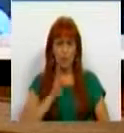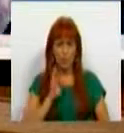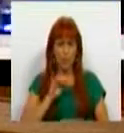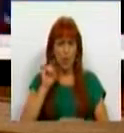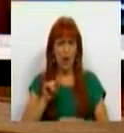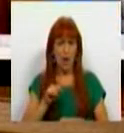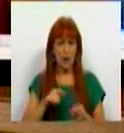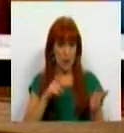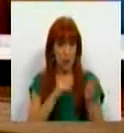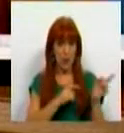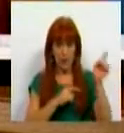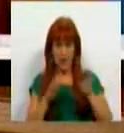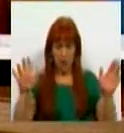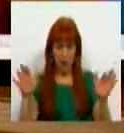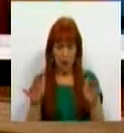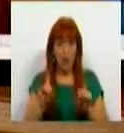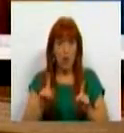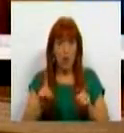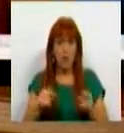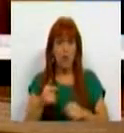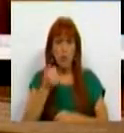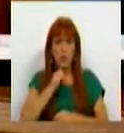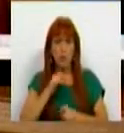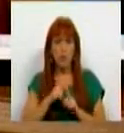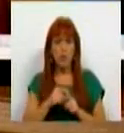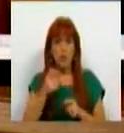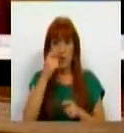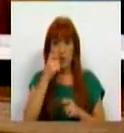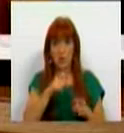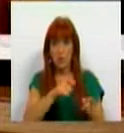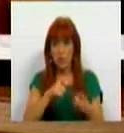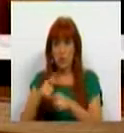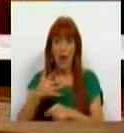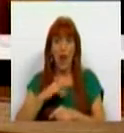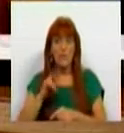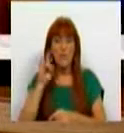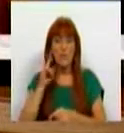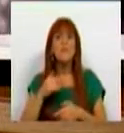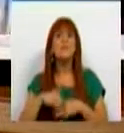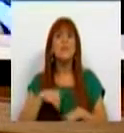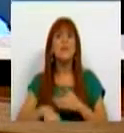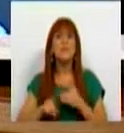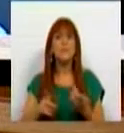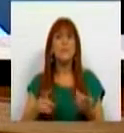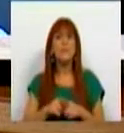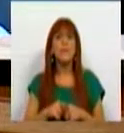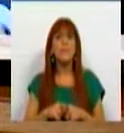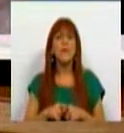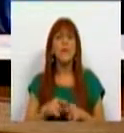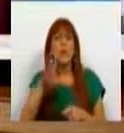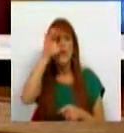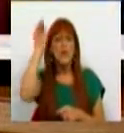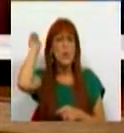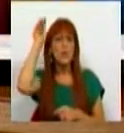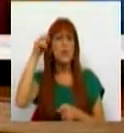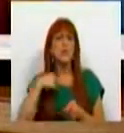militares norte-americanos e aquilo que os Açores e os teixeirenses pretendem, acima de tudo, saber é o que o Governo da